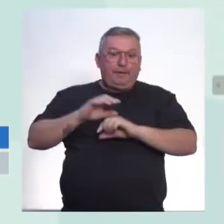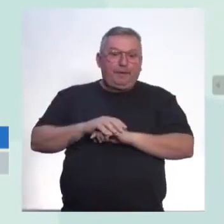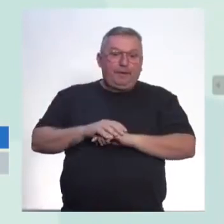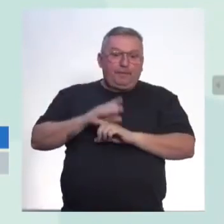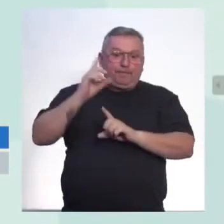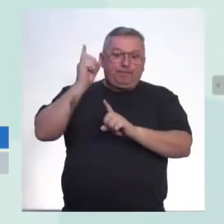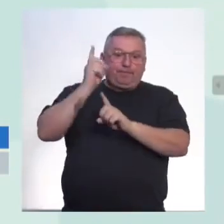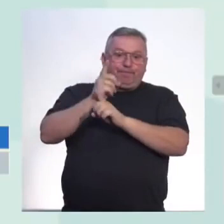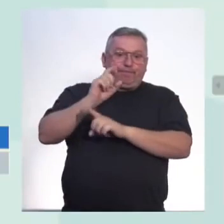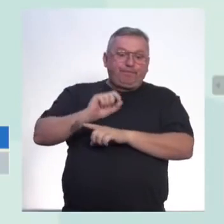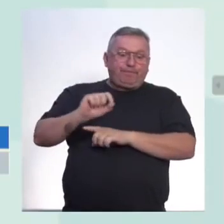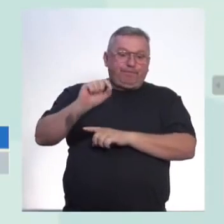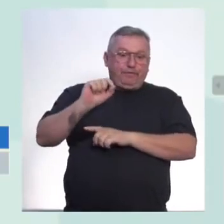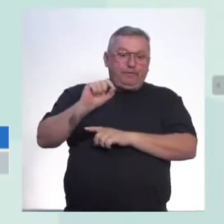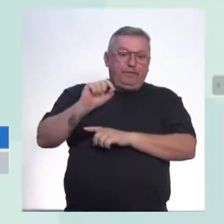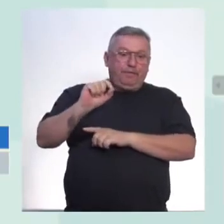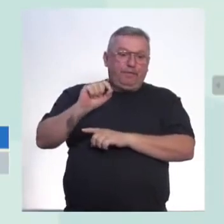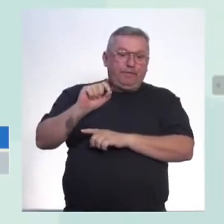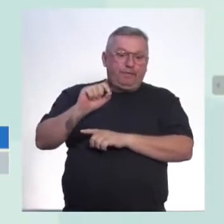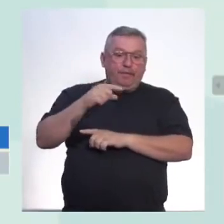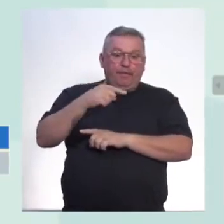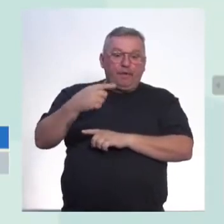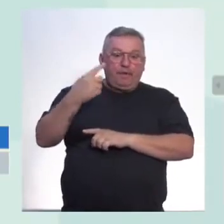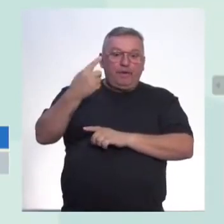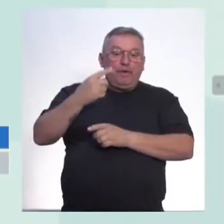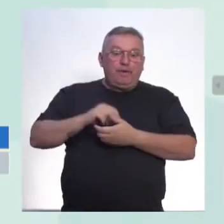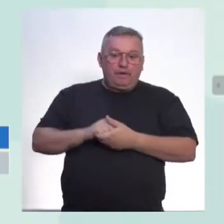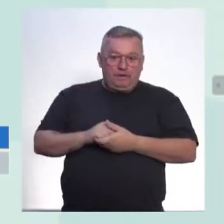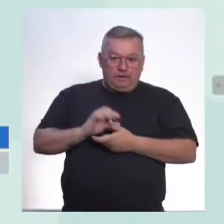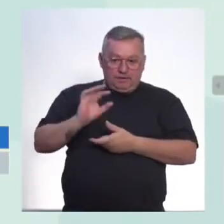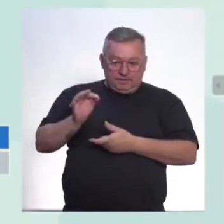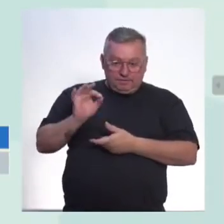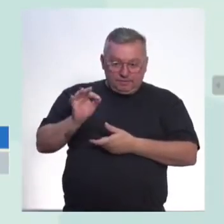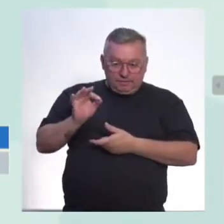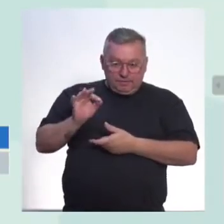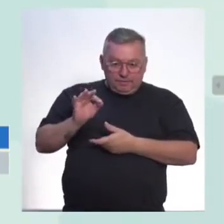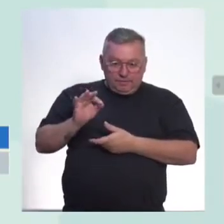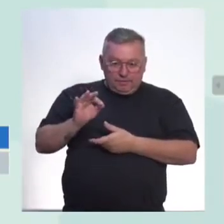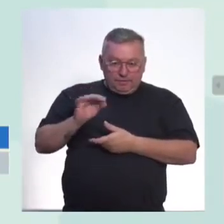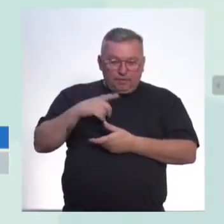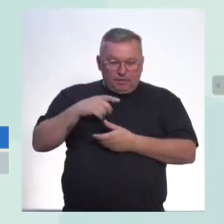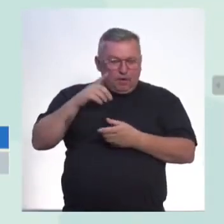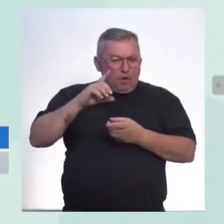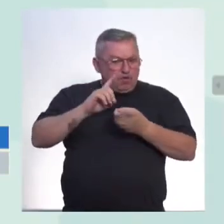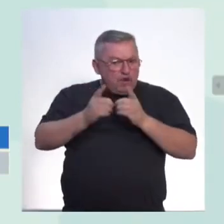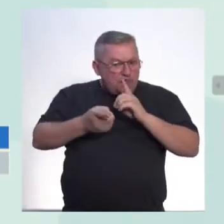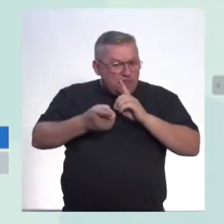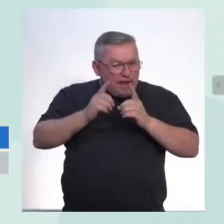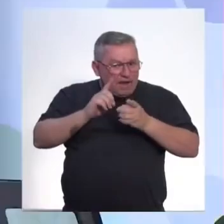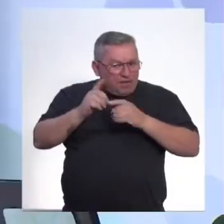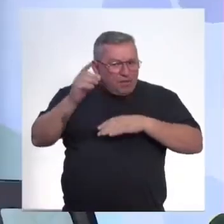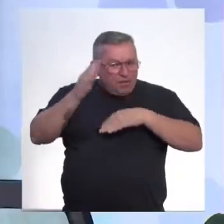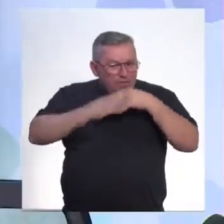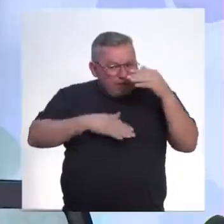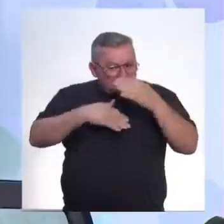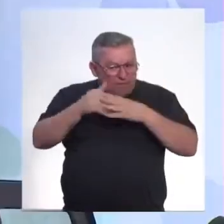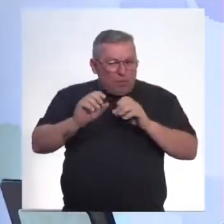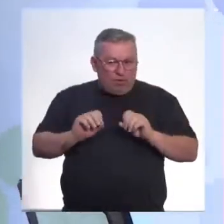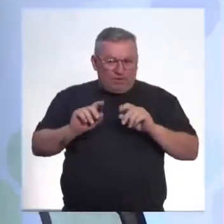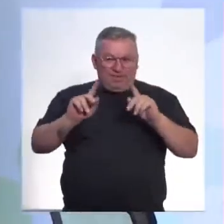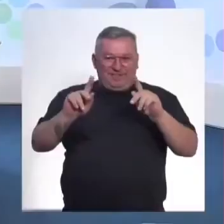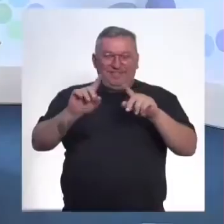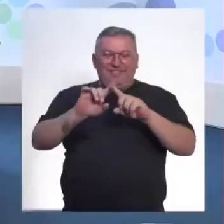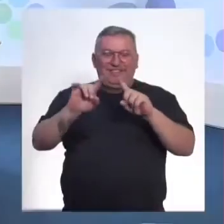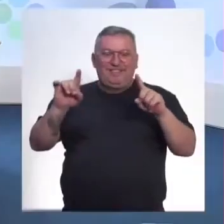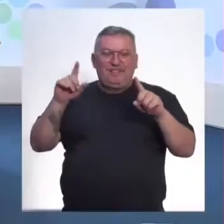vai encontrar quem? Você vai encontrar o menos 1. Tudo bem? Estou sendo bem didático para você, Bernardo. Essa é a ideia. Tá? E